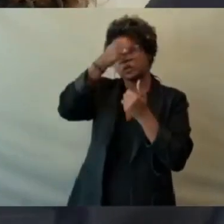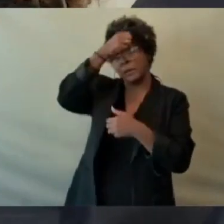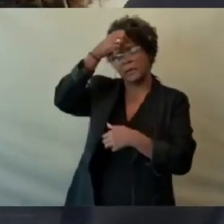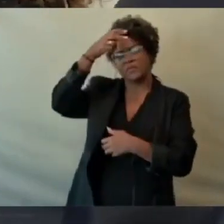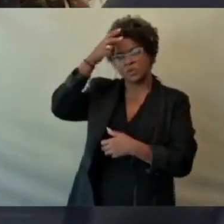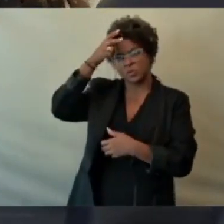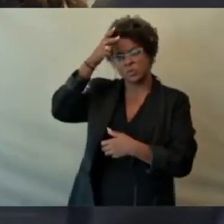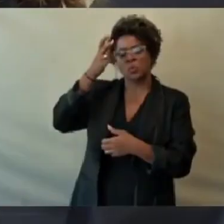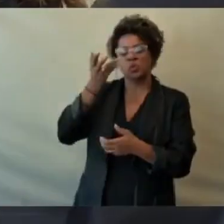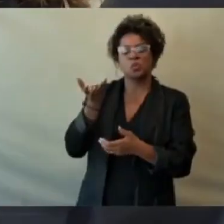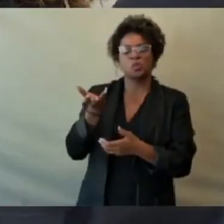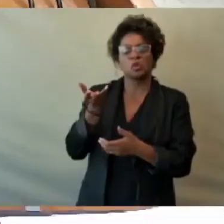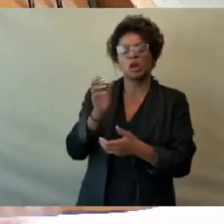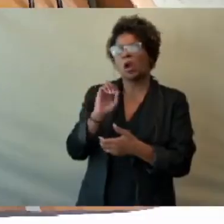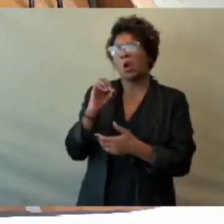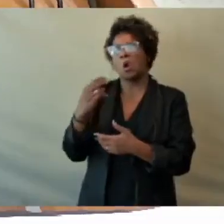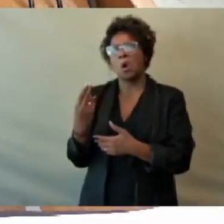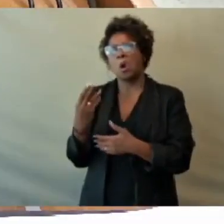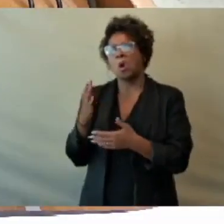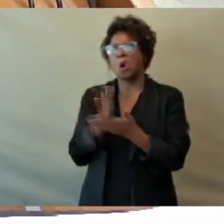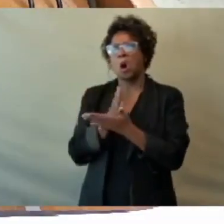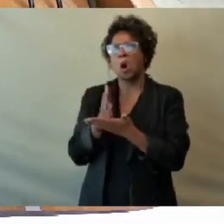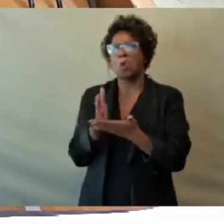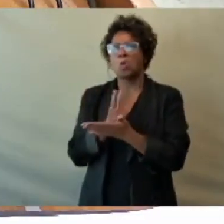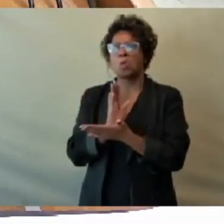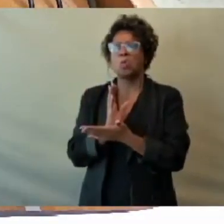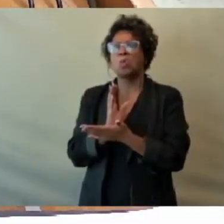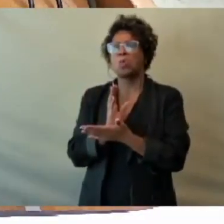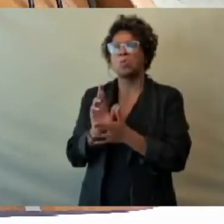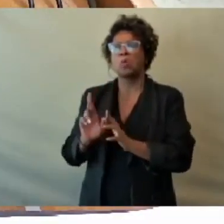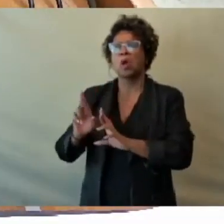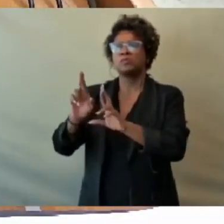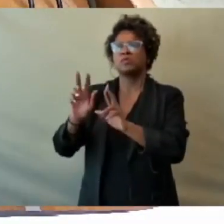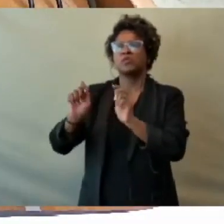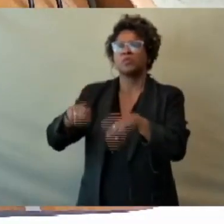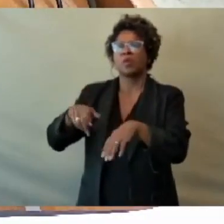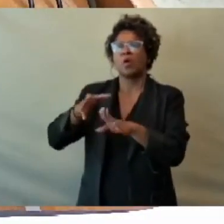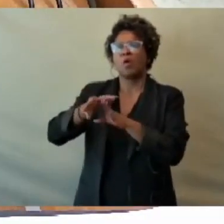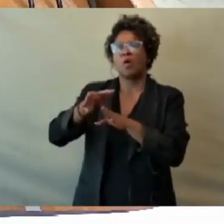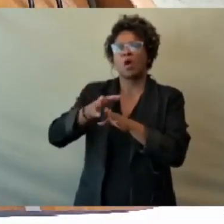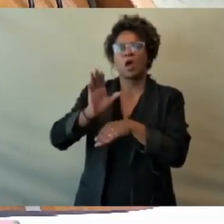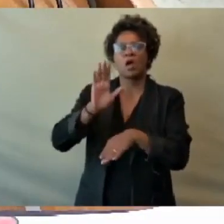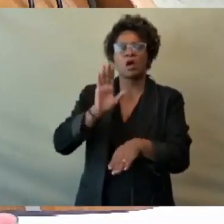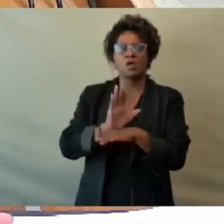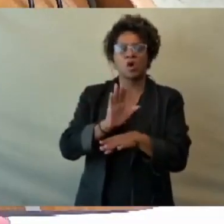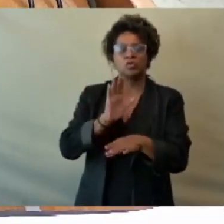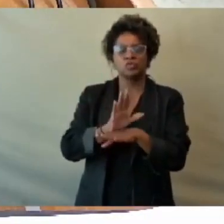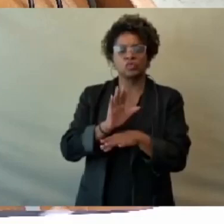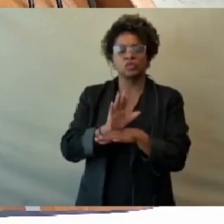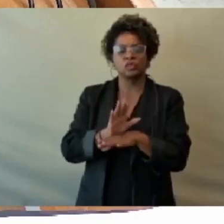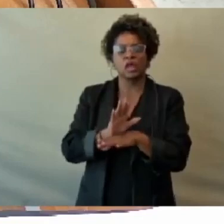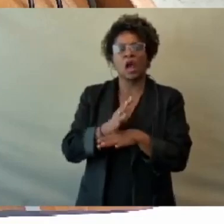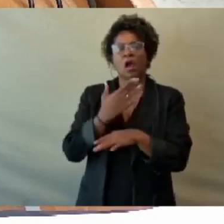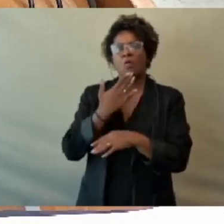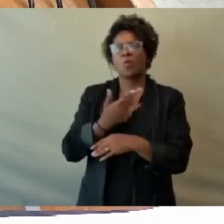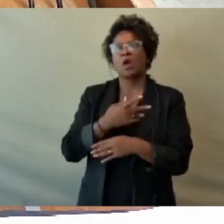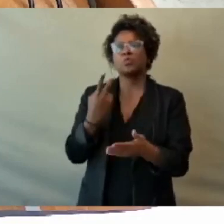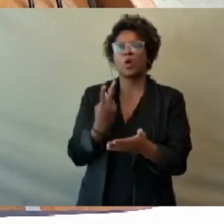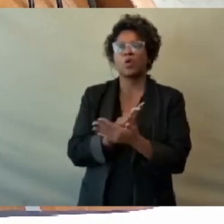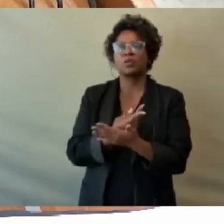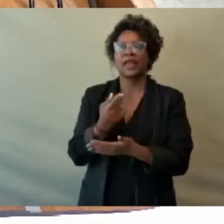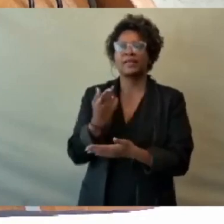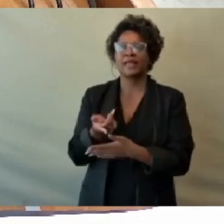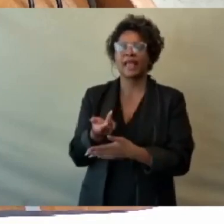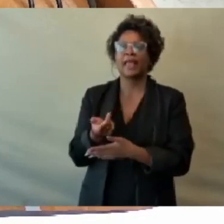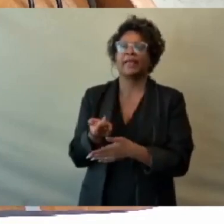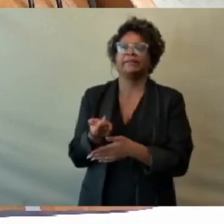algum órgão que possa orientar e ajudar nos casos desses abusos que a gente citou aqui a gente entende que tem as delegacias por